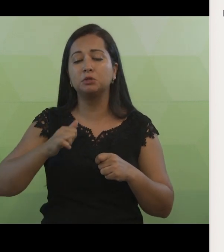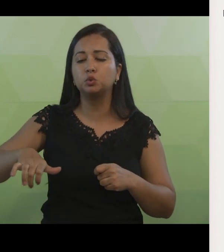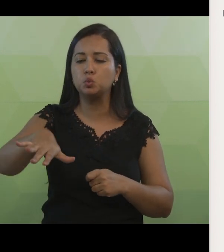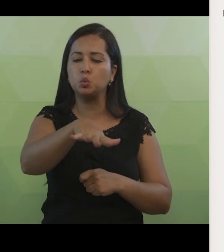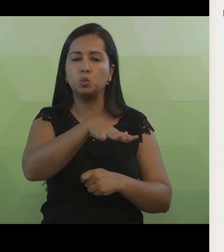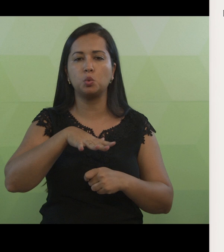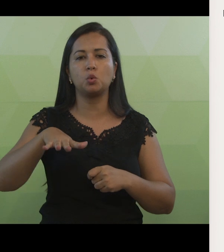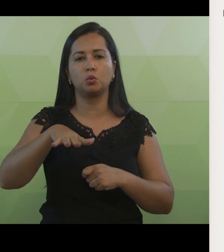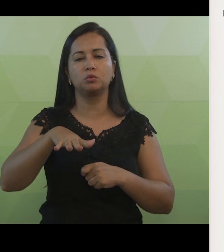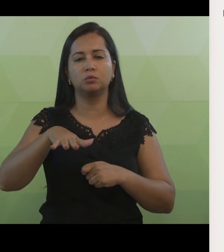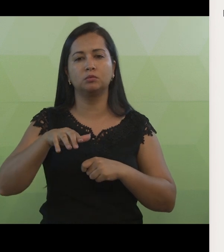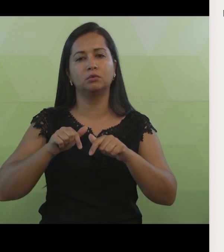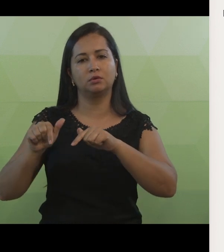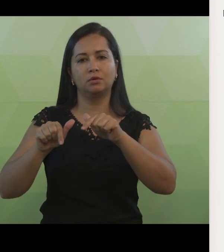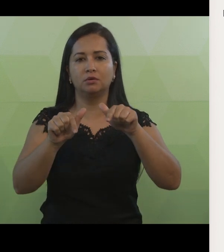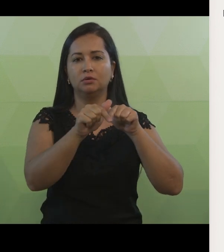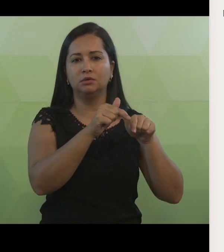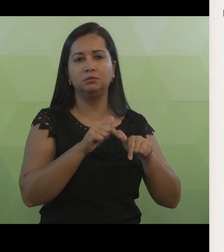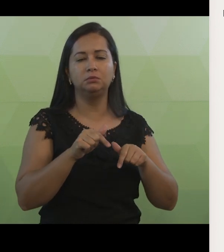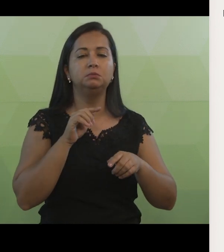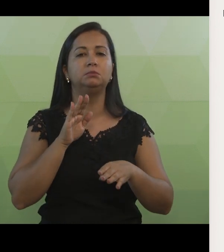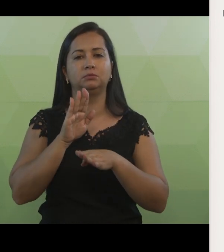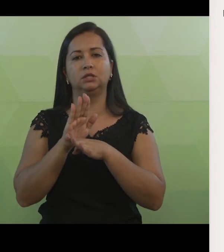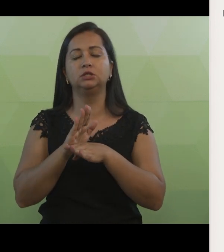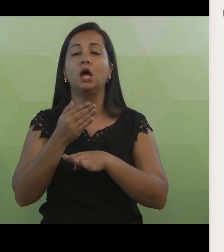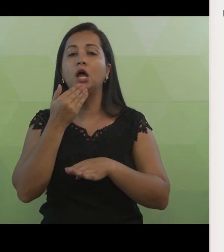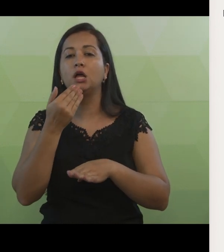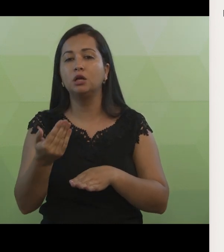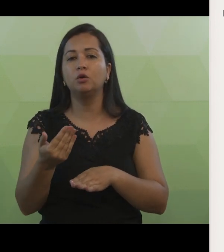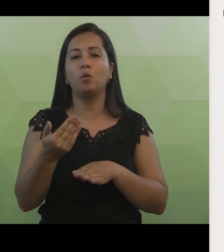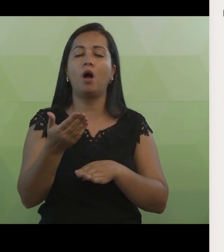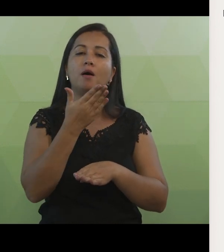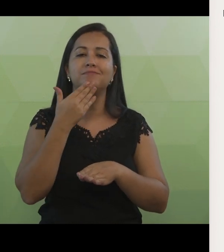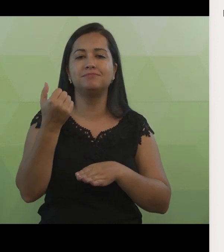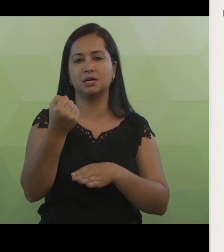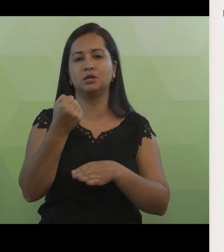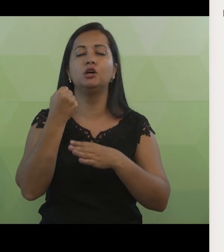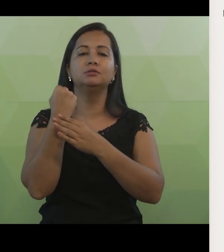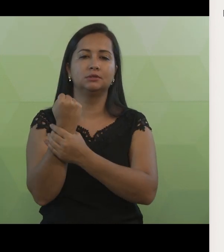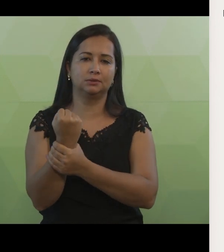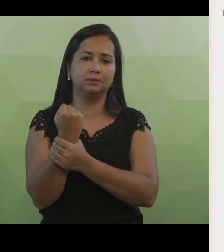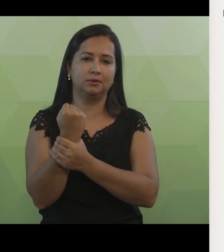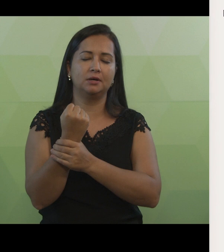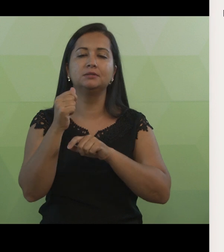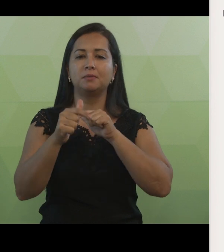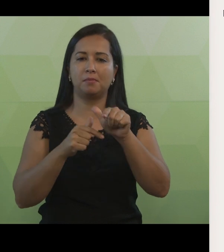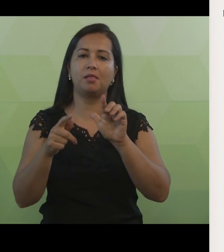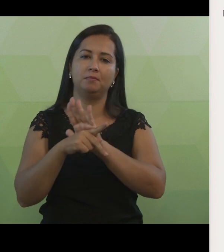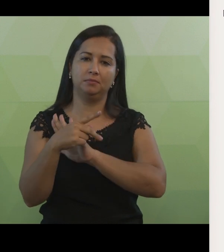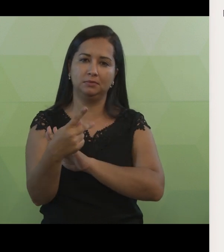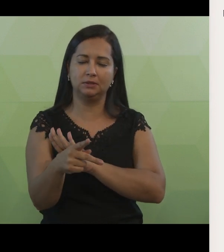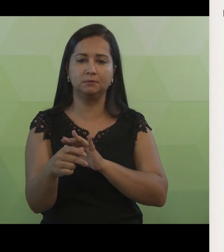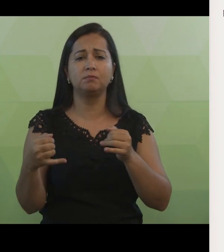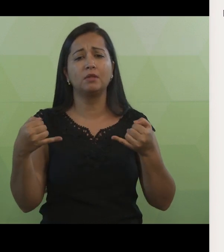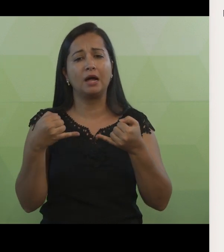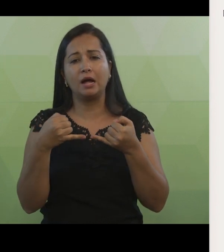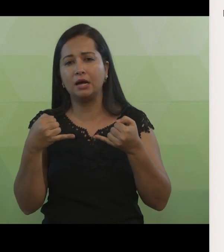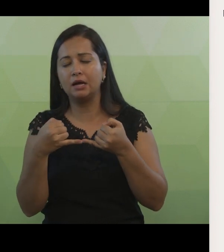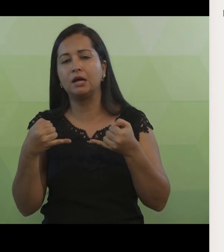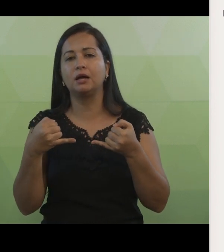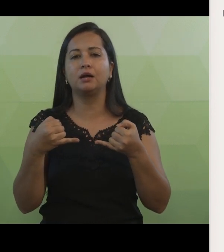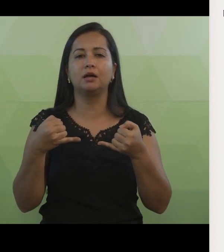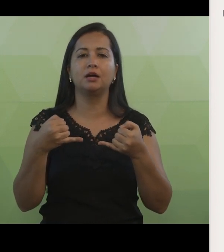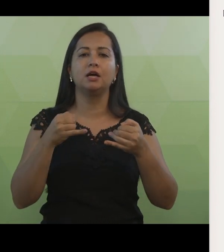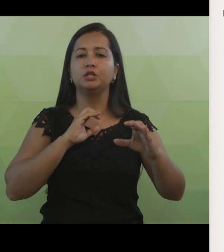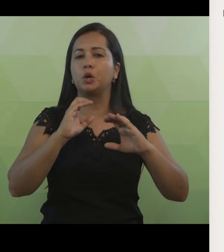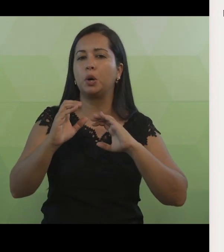um aplicativo ou serviço e quais configurações mais seguras para essa tarefa. E o pessoal de redes, infraestrutura e telecomunicações